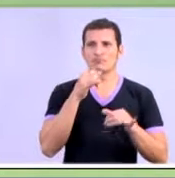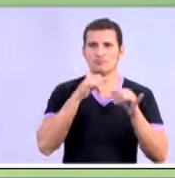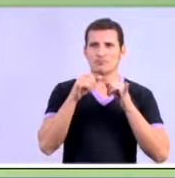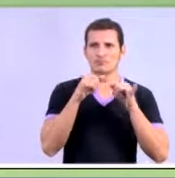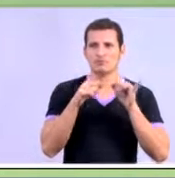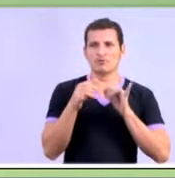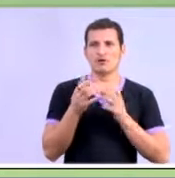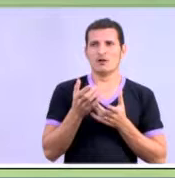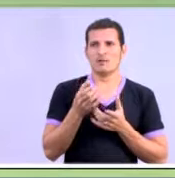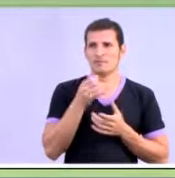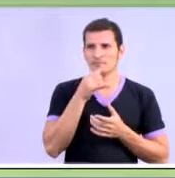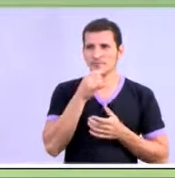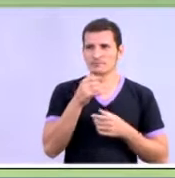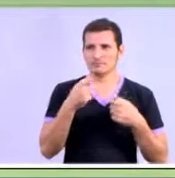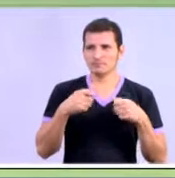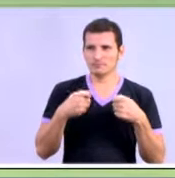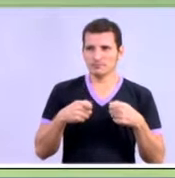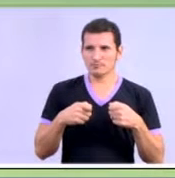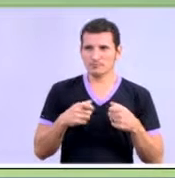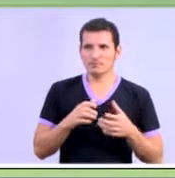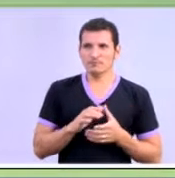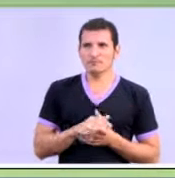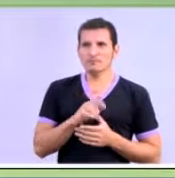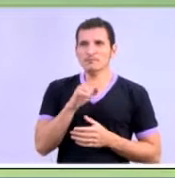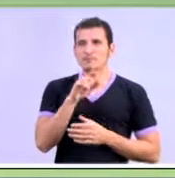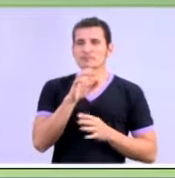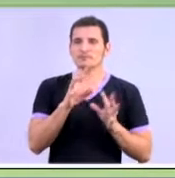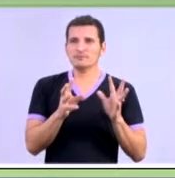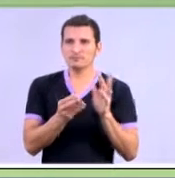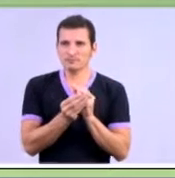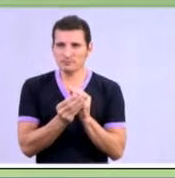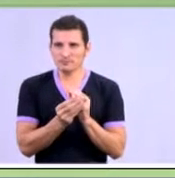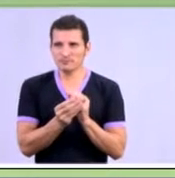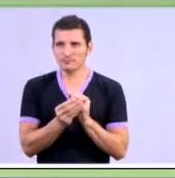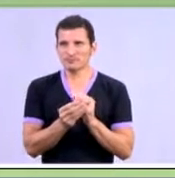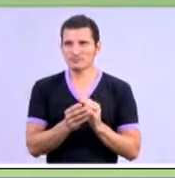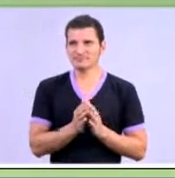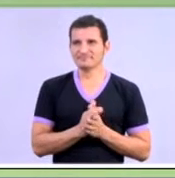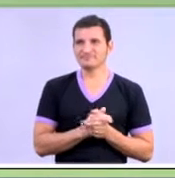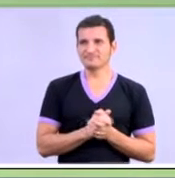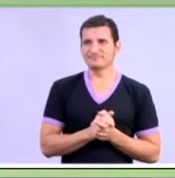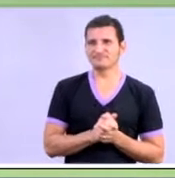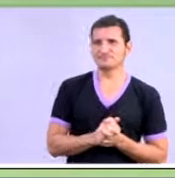precise. A questão é o seguinte, em resumo, a questão é o seguinte,